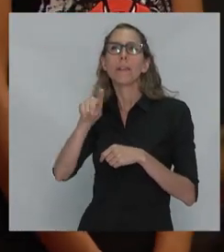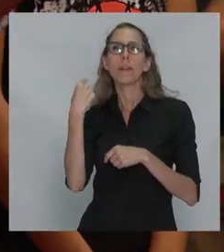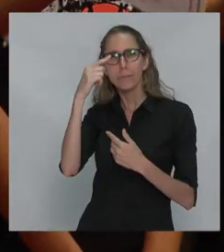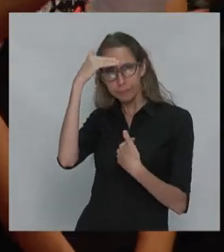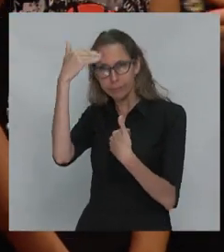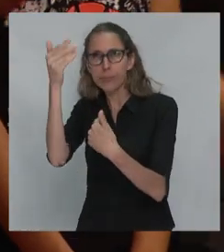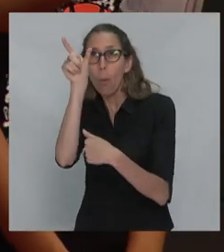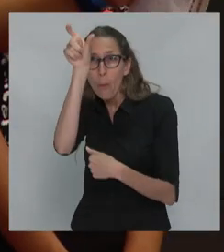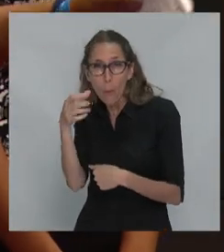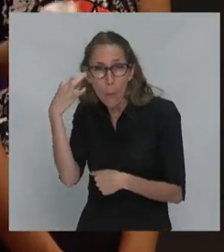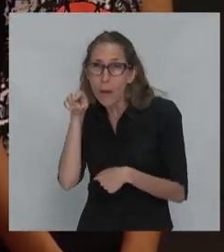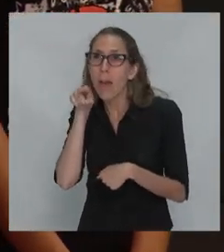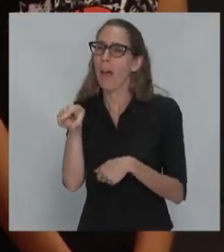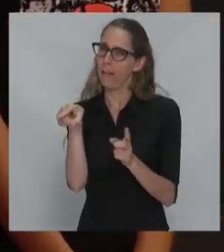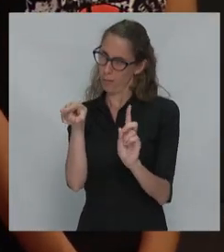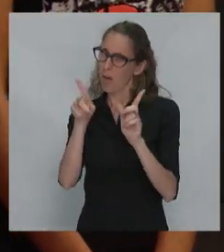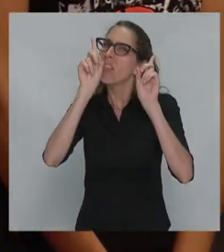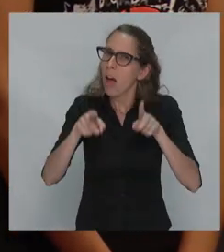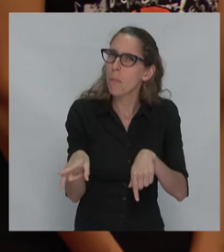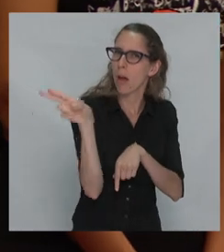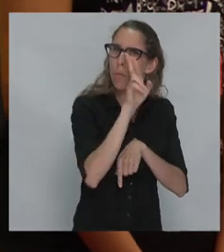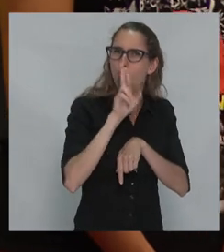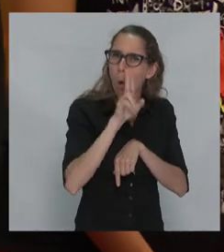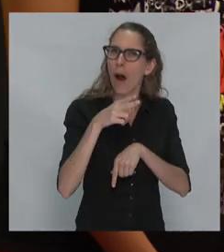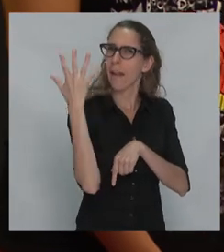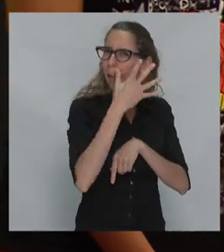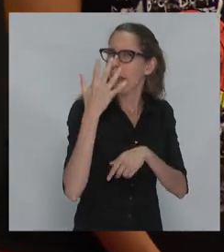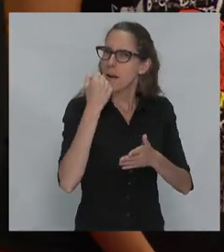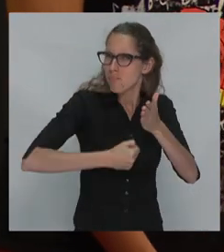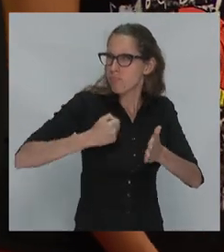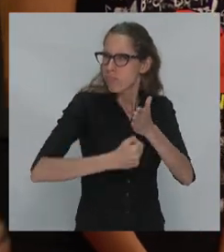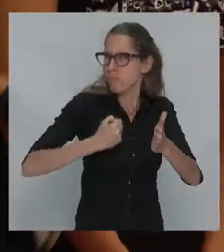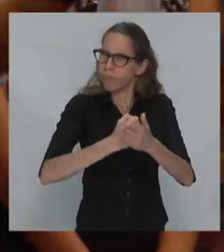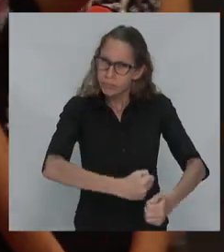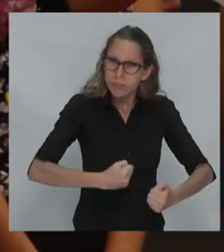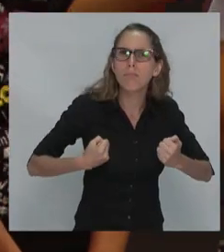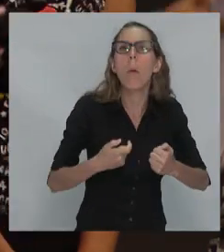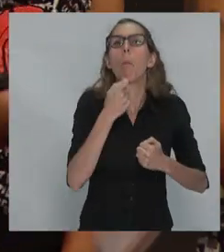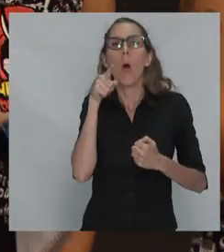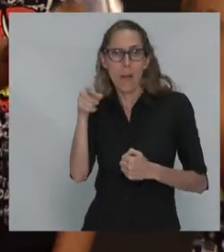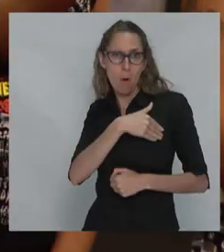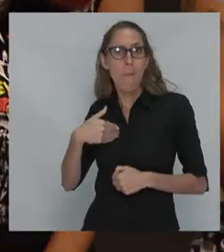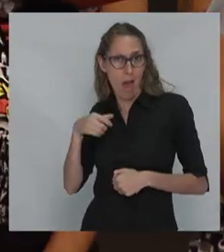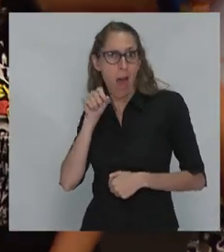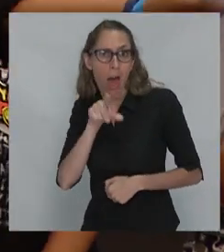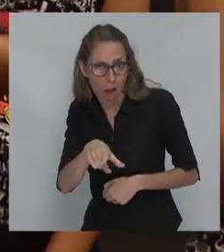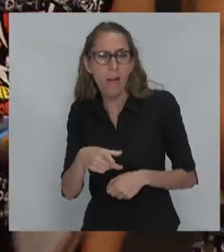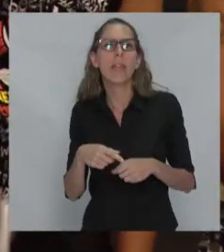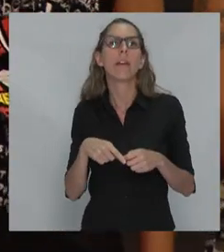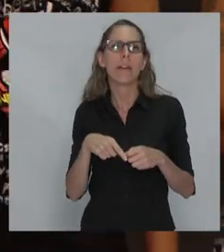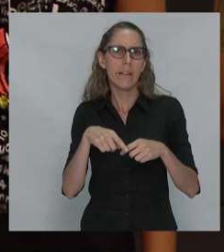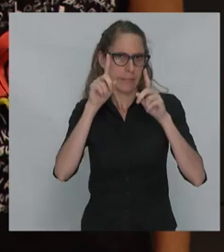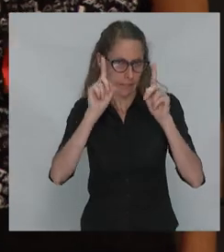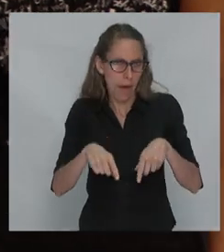mulheres guerreiras negras, a Qualtune, mãe de Zumbi dos Palmares, Dandara, companheira de Zumbi